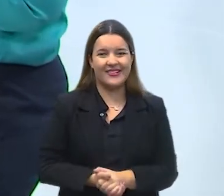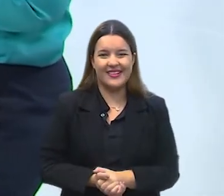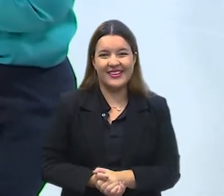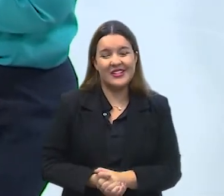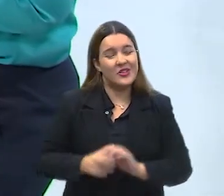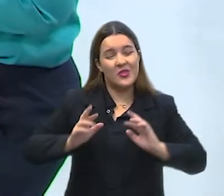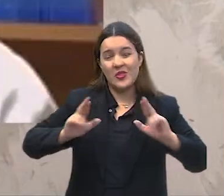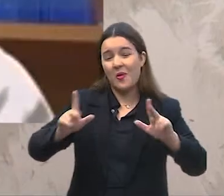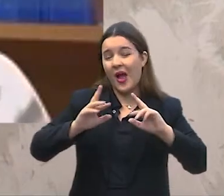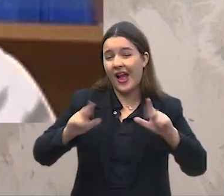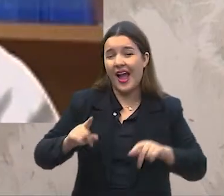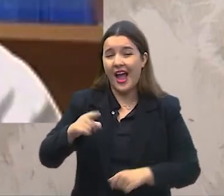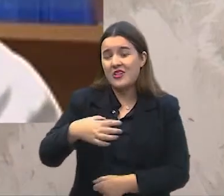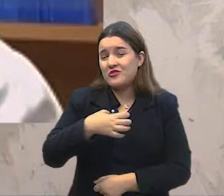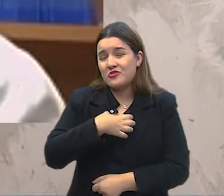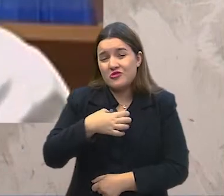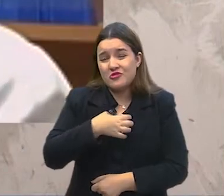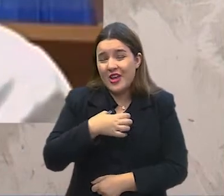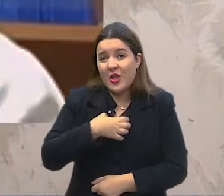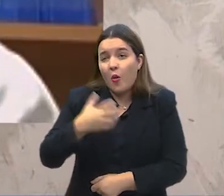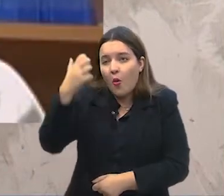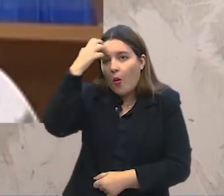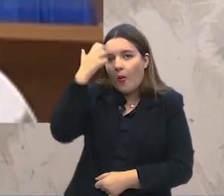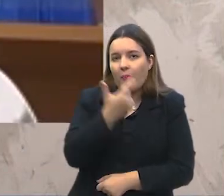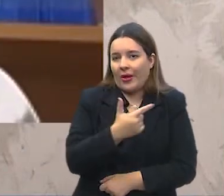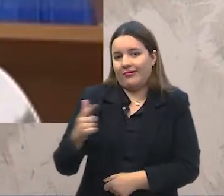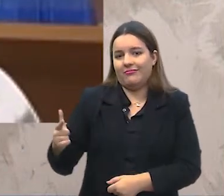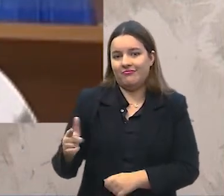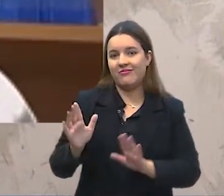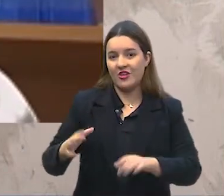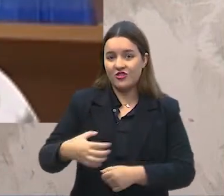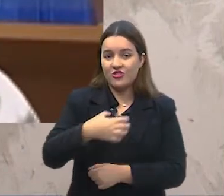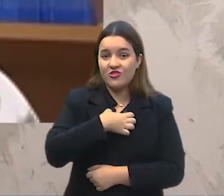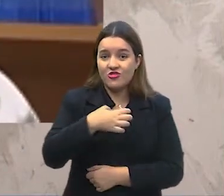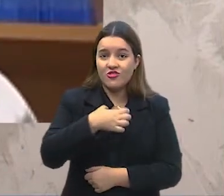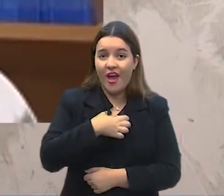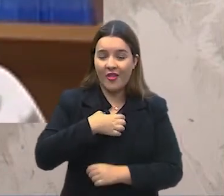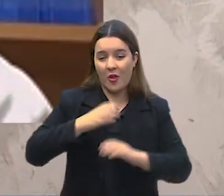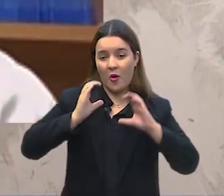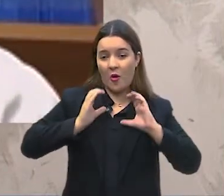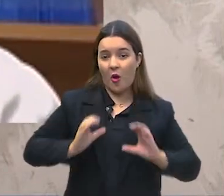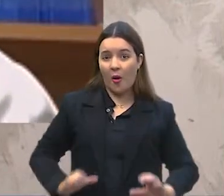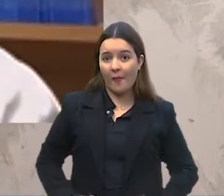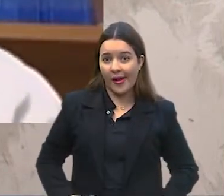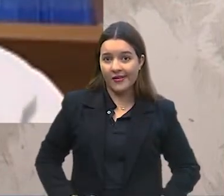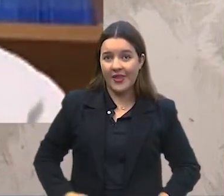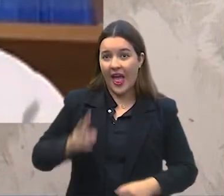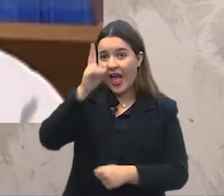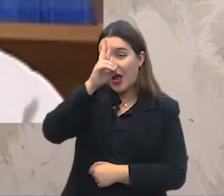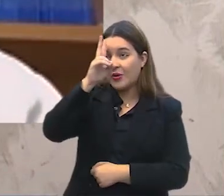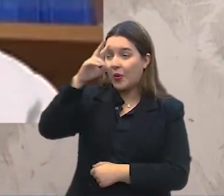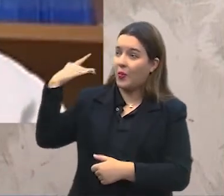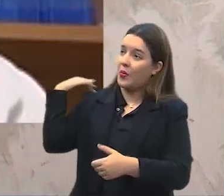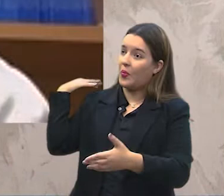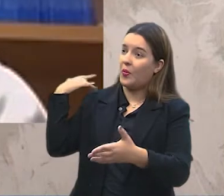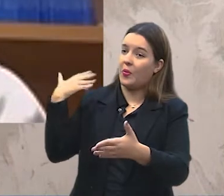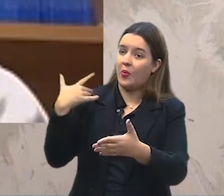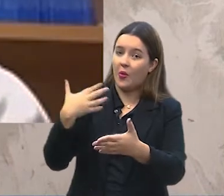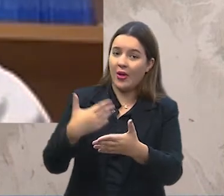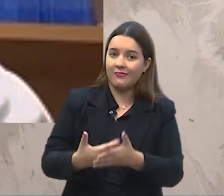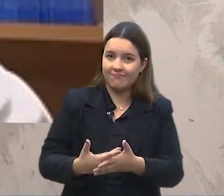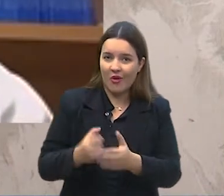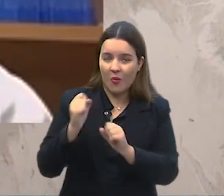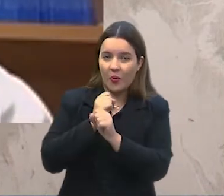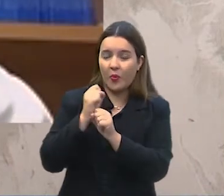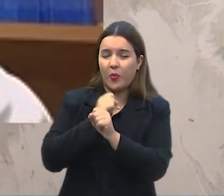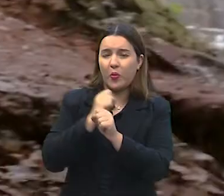Não é. Na verdade, isso não é culpa de ninguém, vem mesmo dos papéis sociais que foram desenvolvidos, né? Ao longo dos